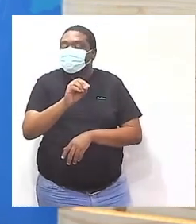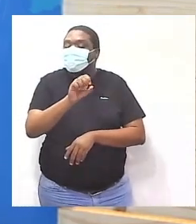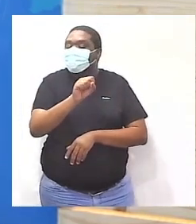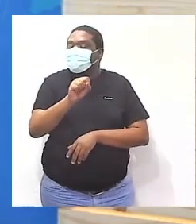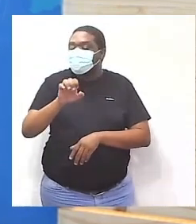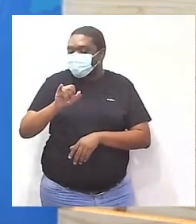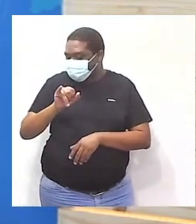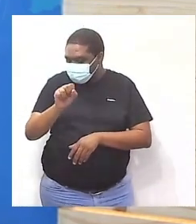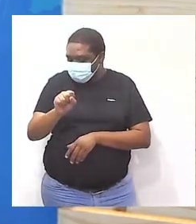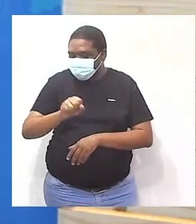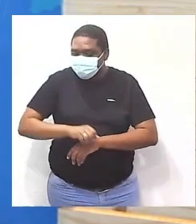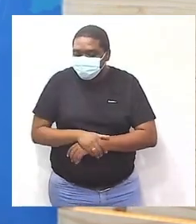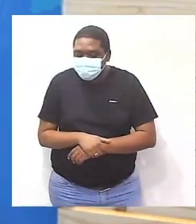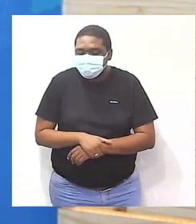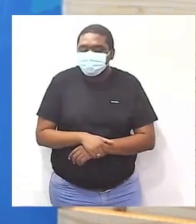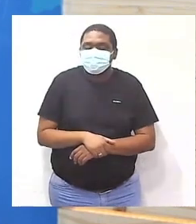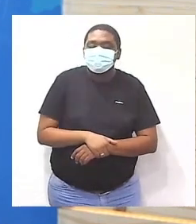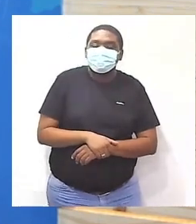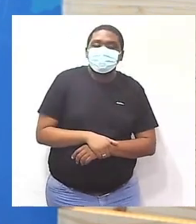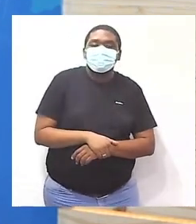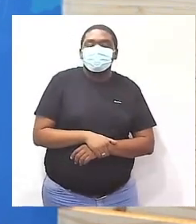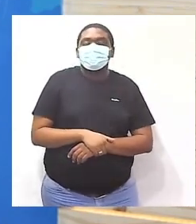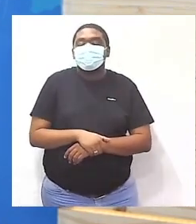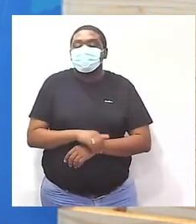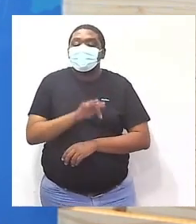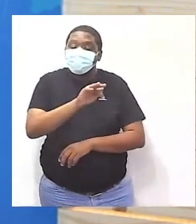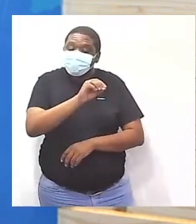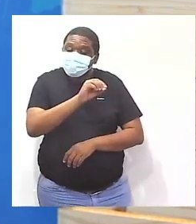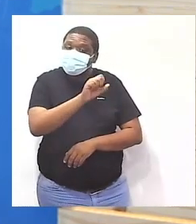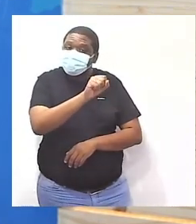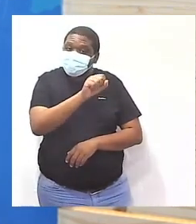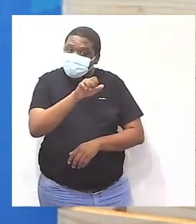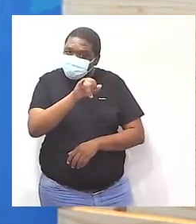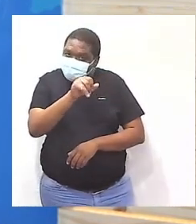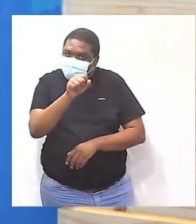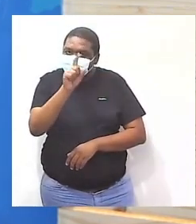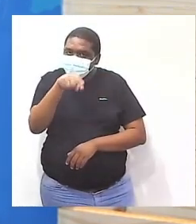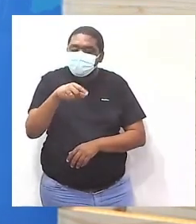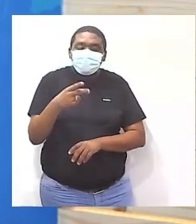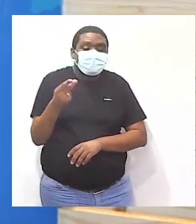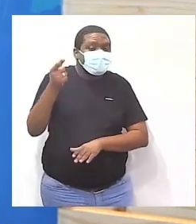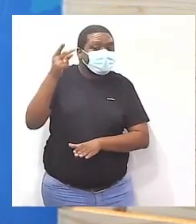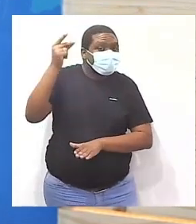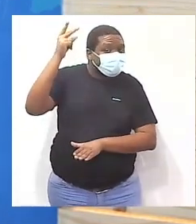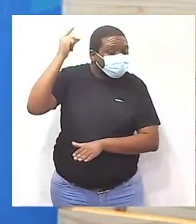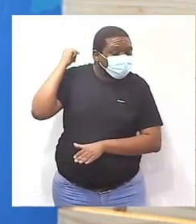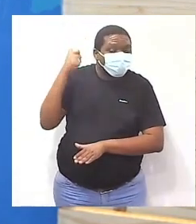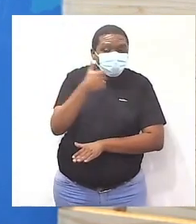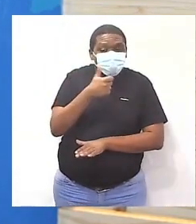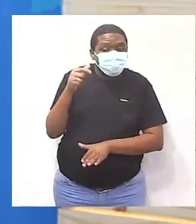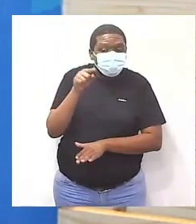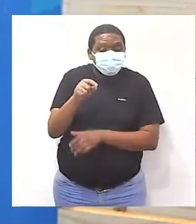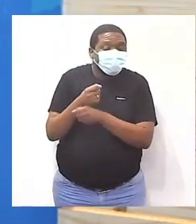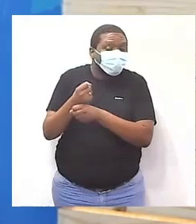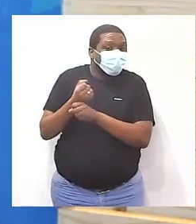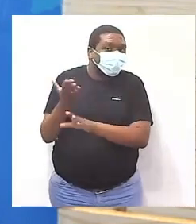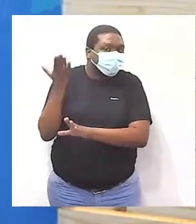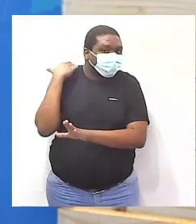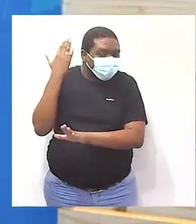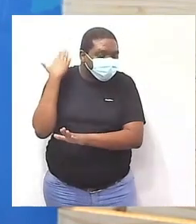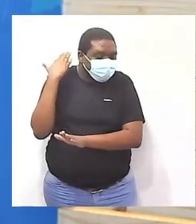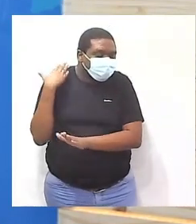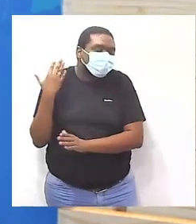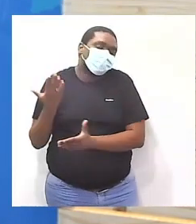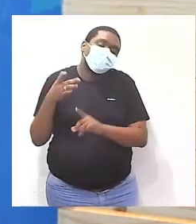fósseis e subfósseis. Quando eu estou falando de fósseis, eu estou dizendo que ele é mais antigo que 11 mil anos. Agora,